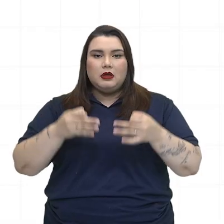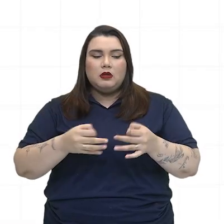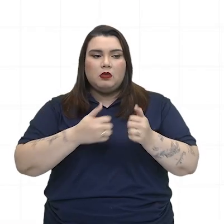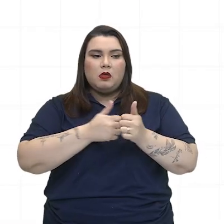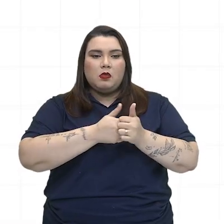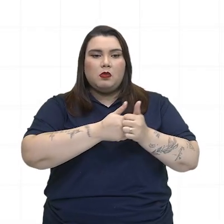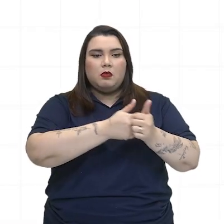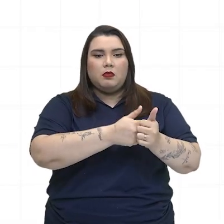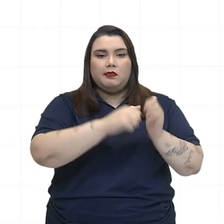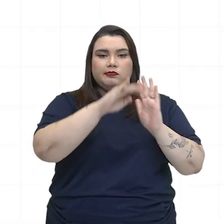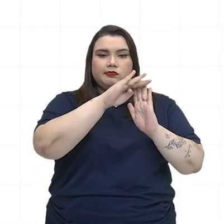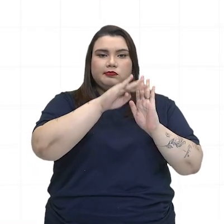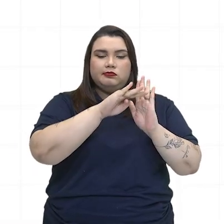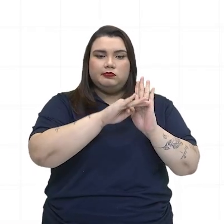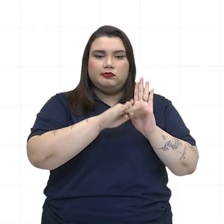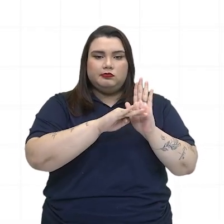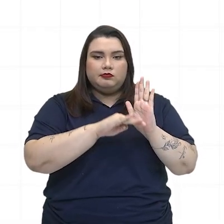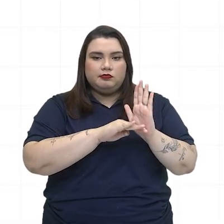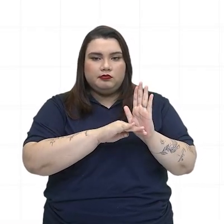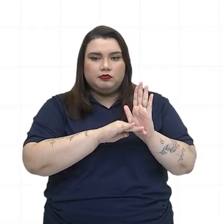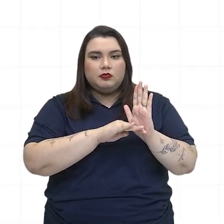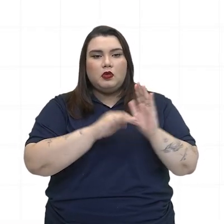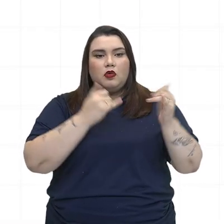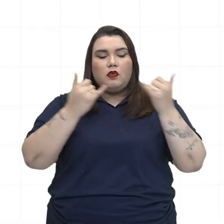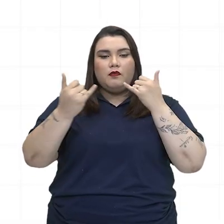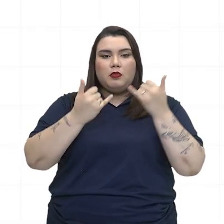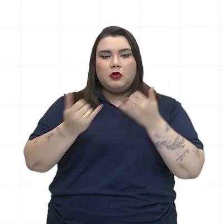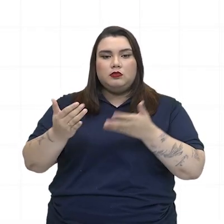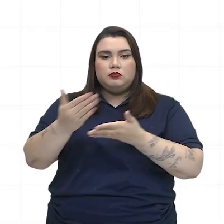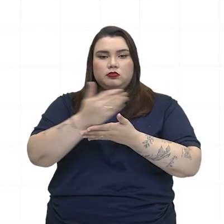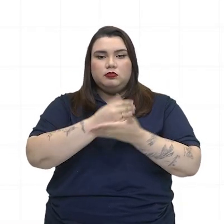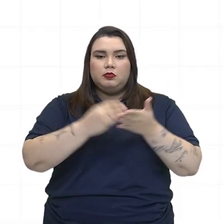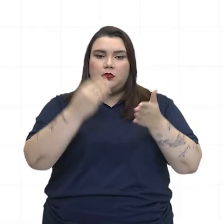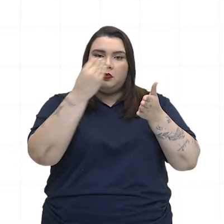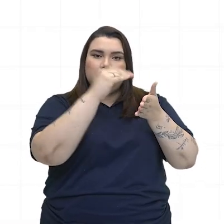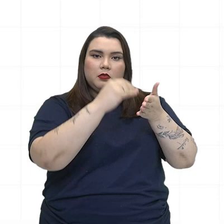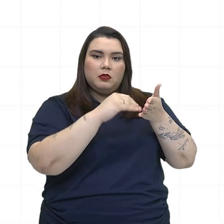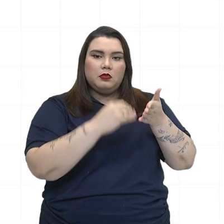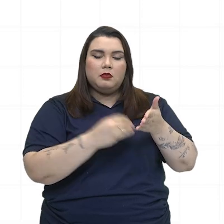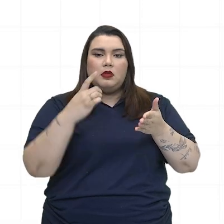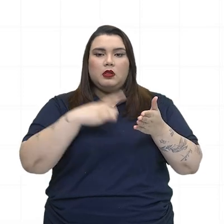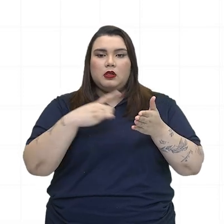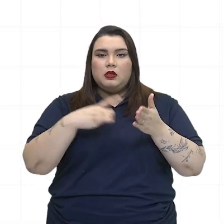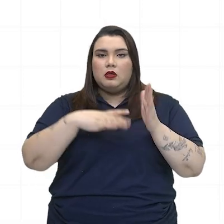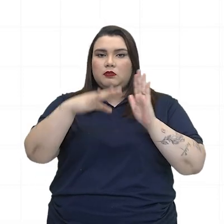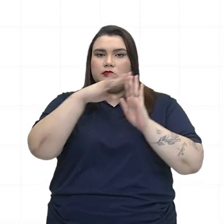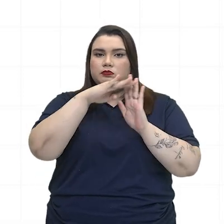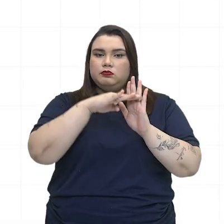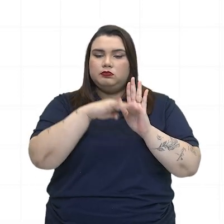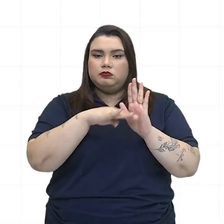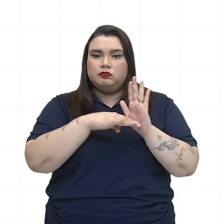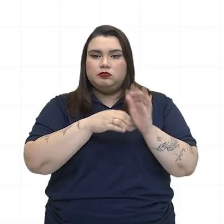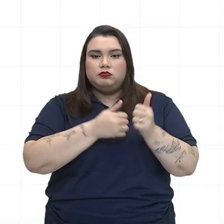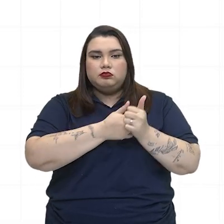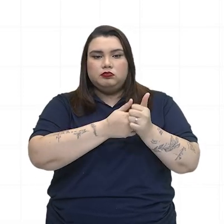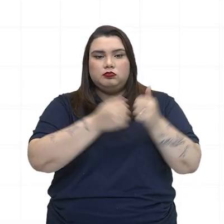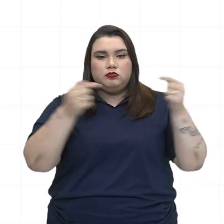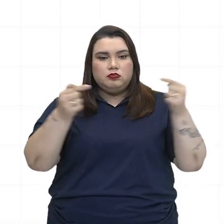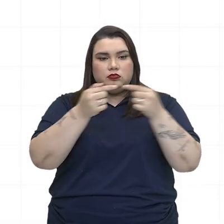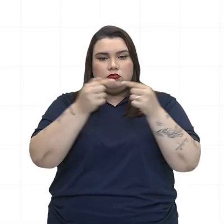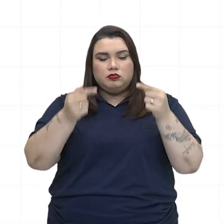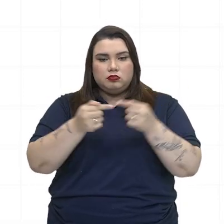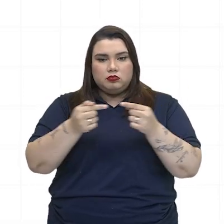que significa isso? Normalize os dados, garantindo que eles sigam um formato consistente e